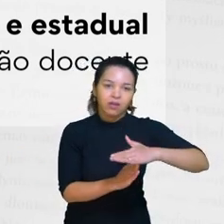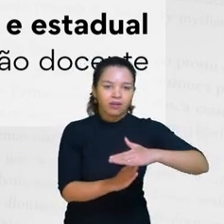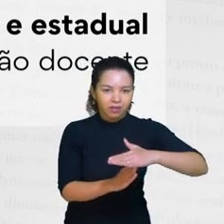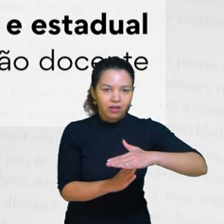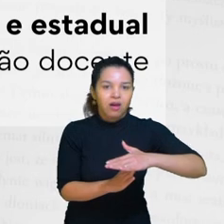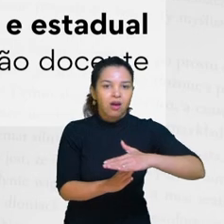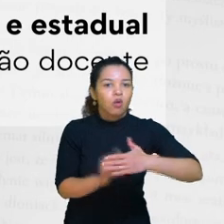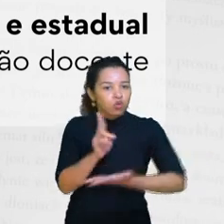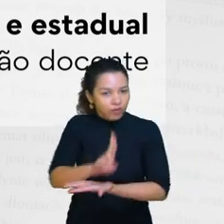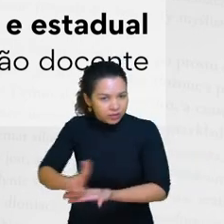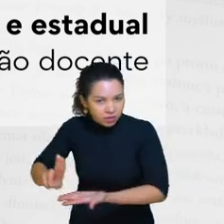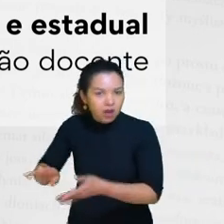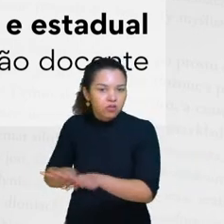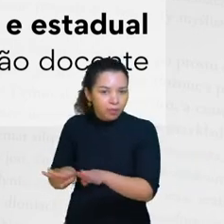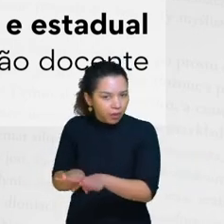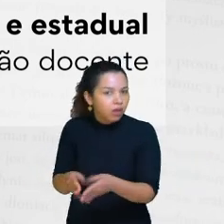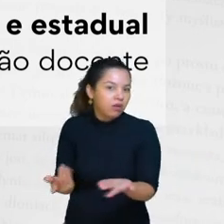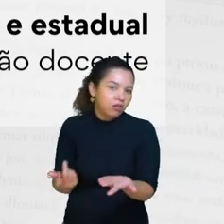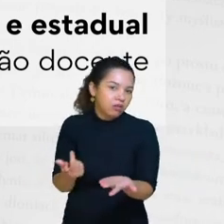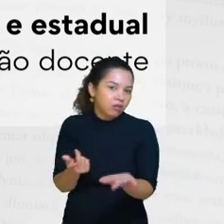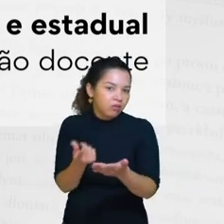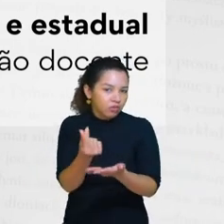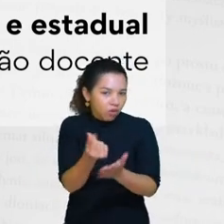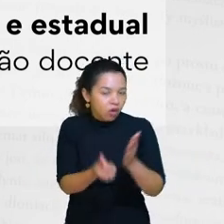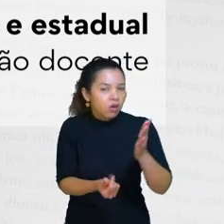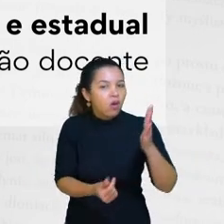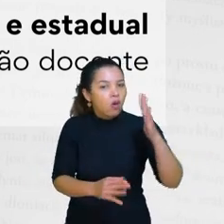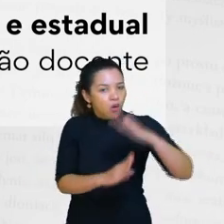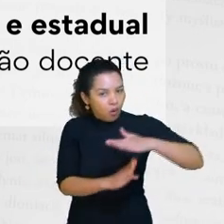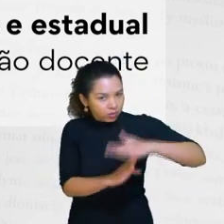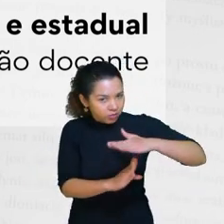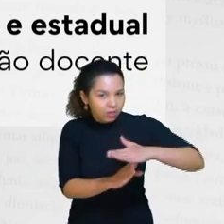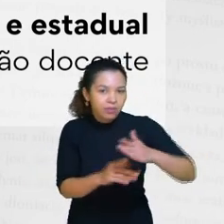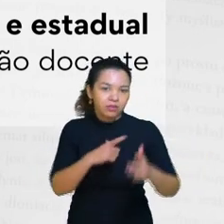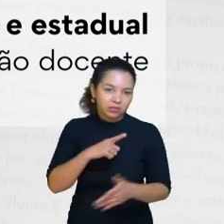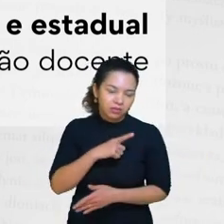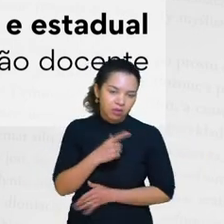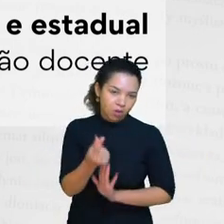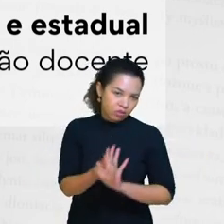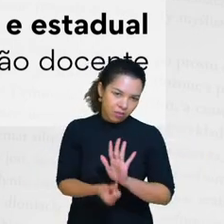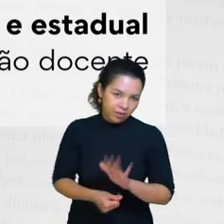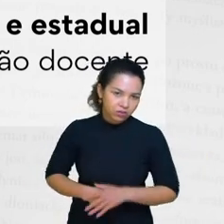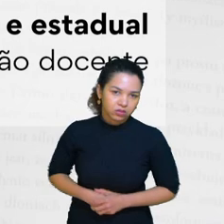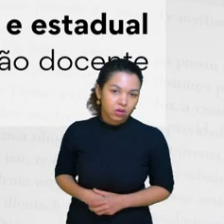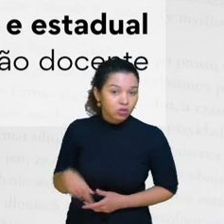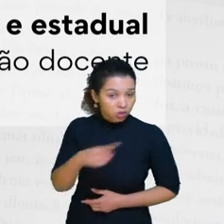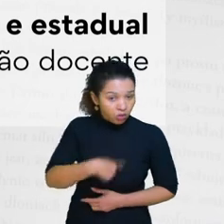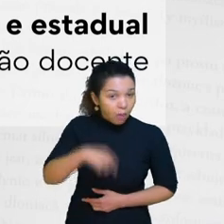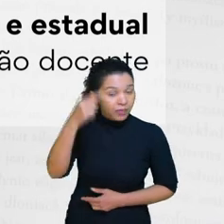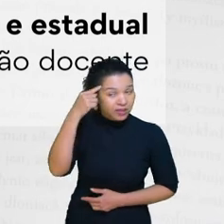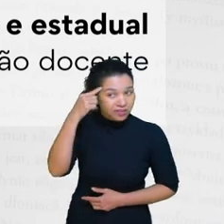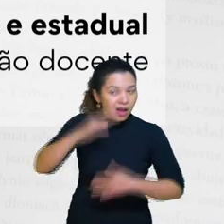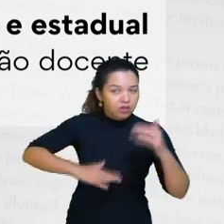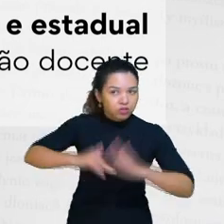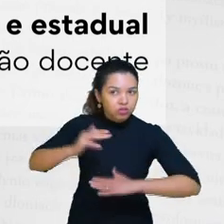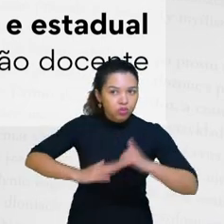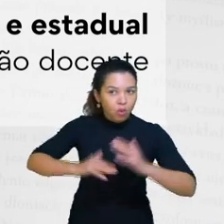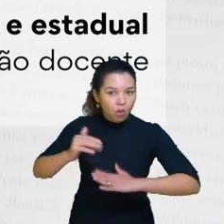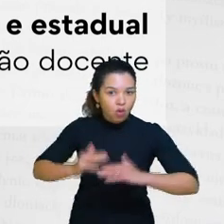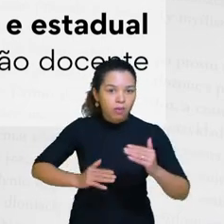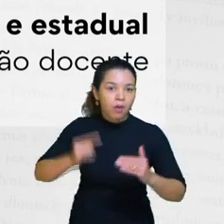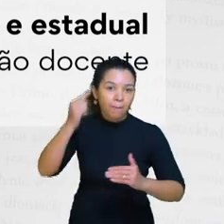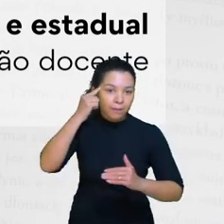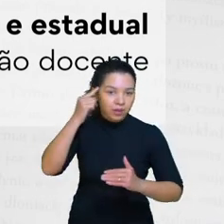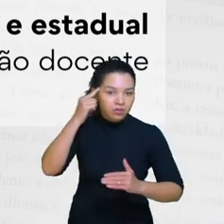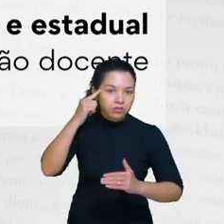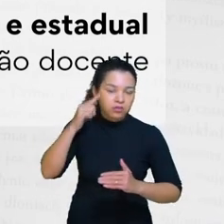orçamento nós precisamos sim priorizar essas ações mas talvez com isso a gente consiga dar alguns